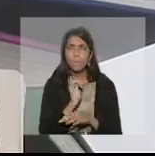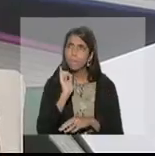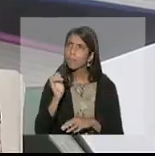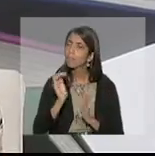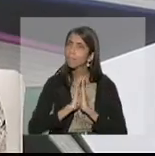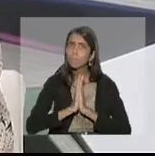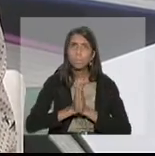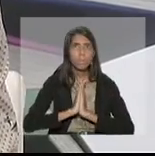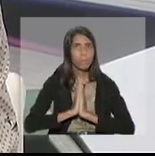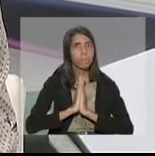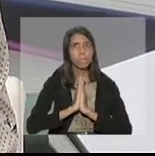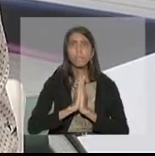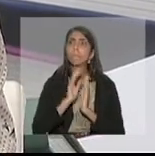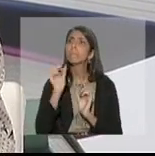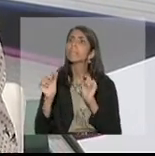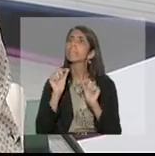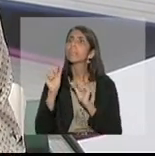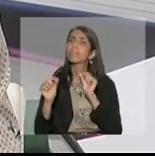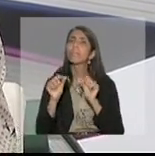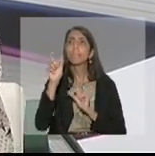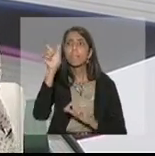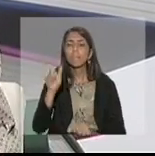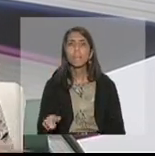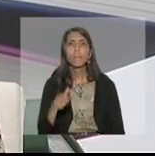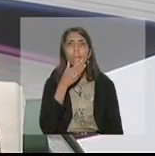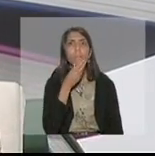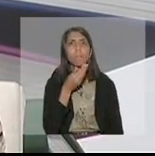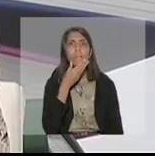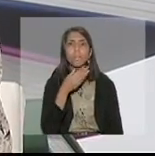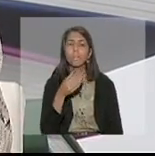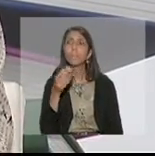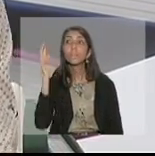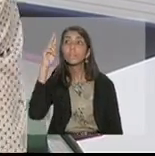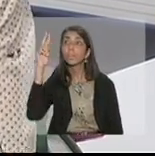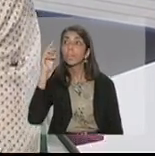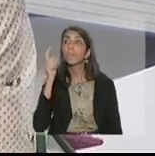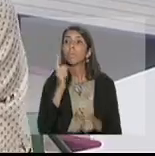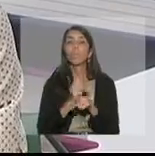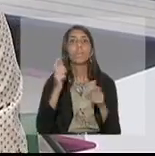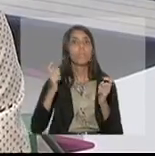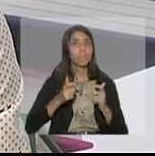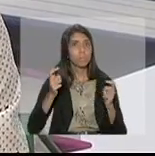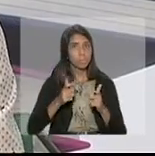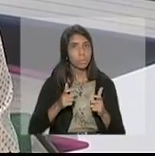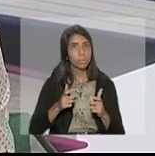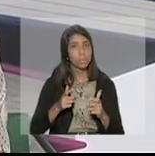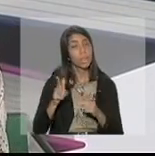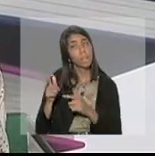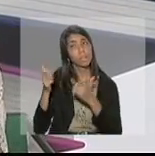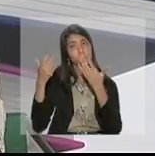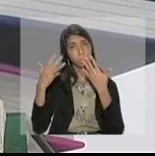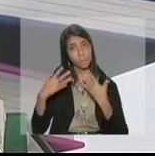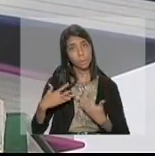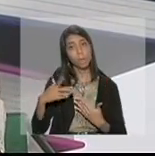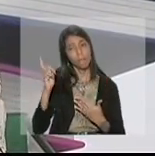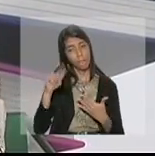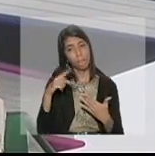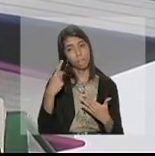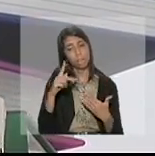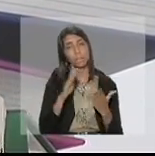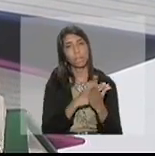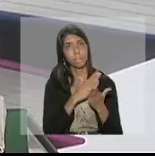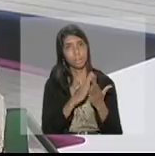para ela e falei, pelo amor de Deus, quem é? De onde que você tirou essas histórias? E ela me contou que foi desse